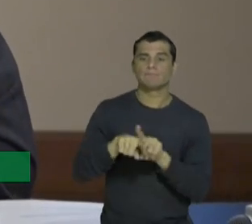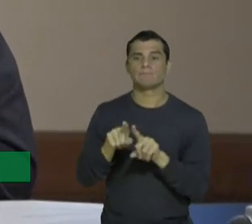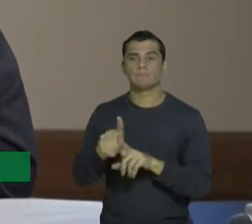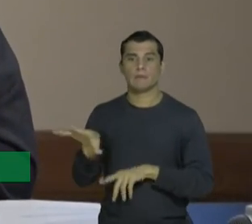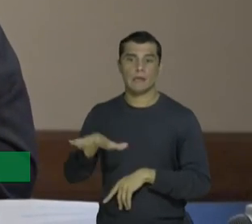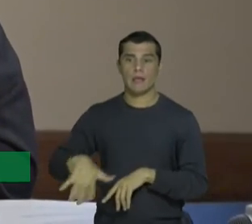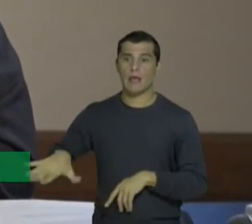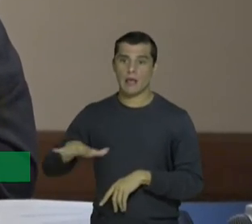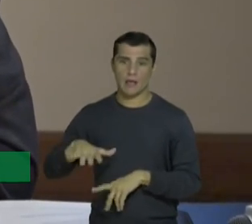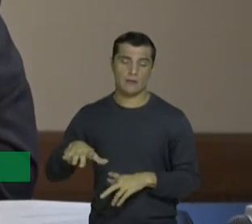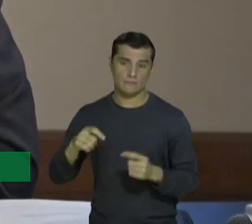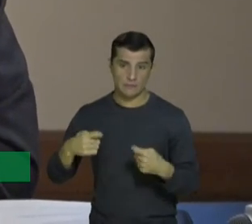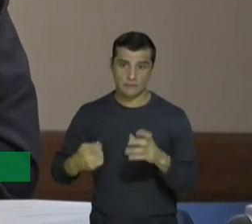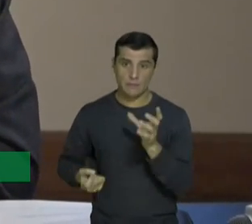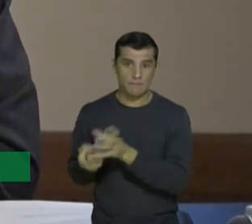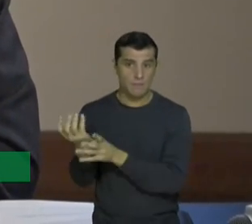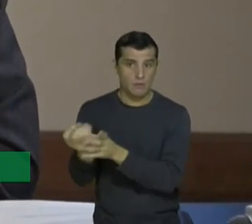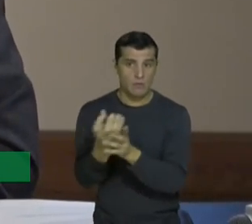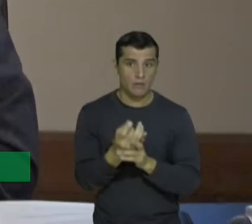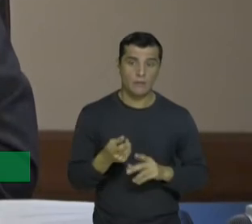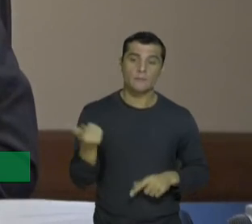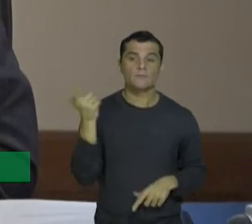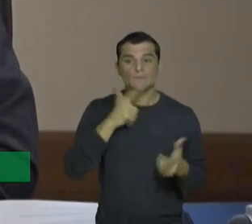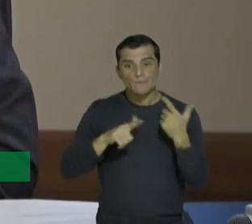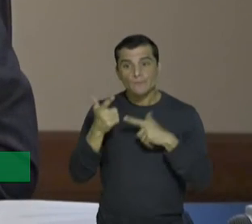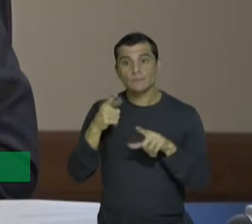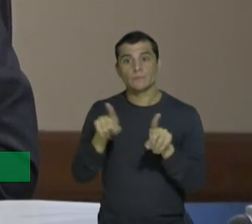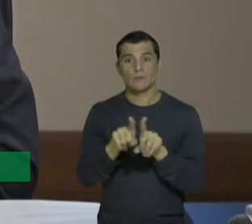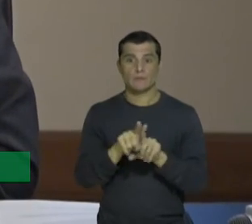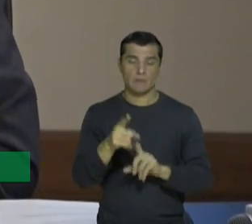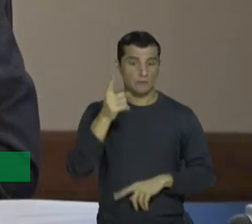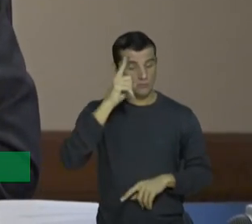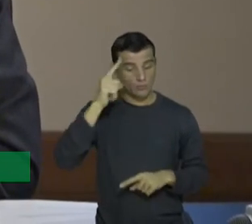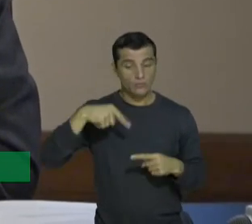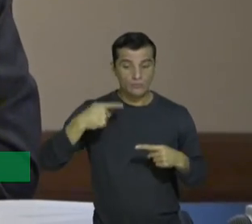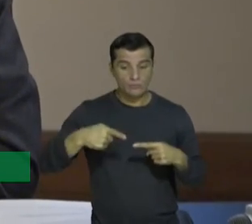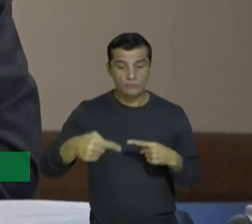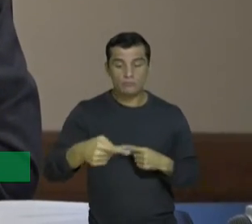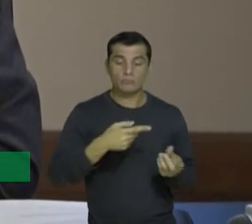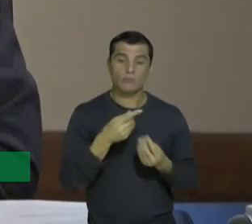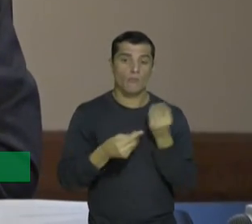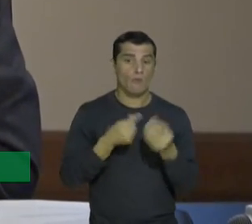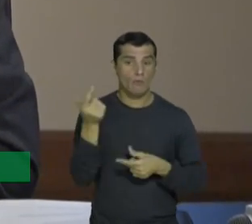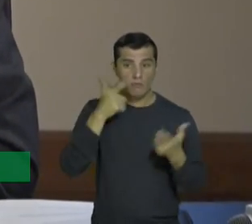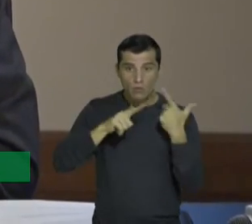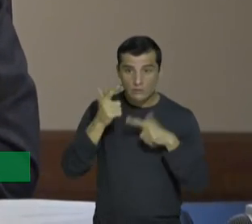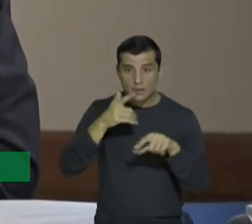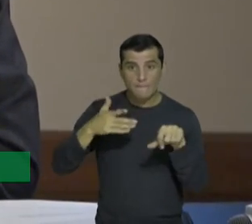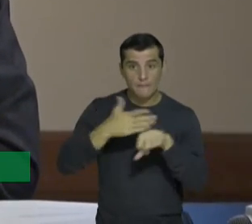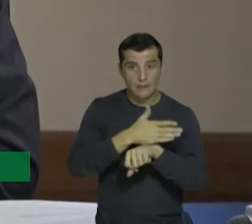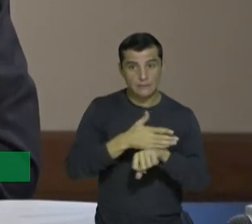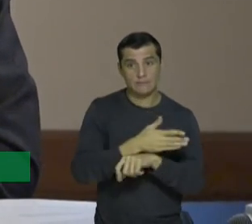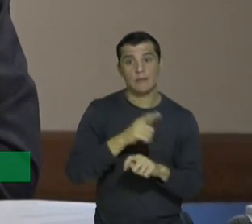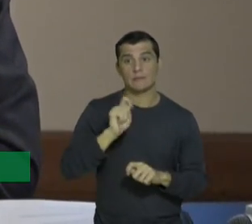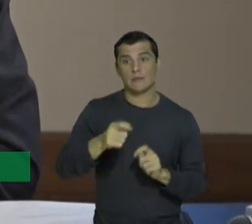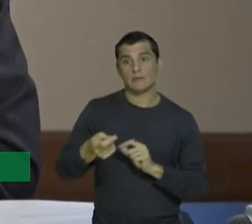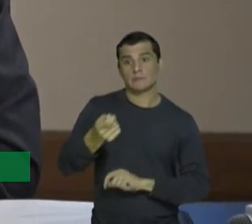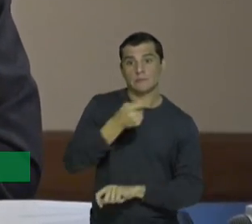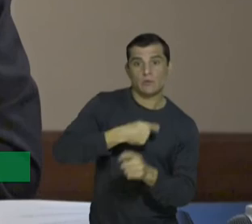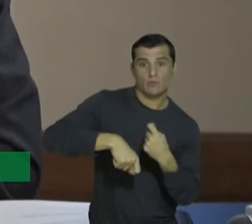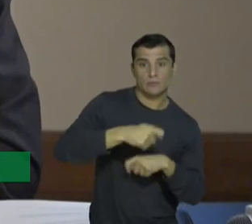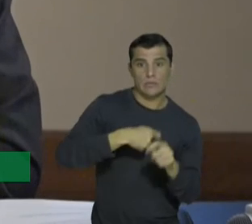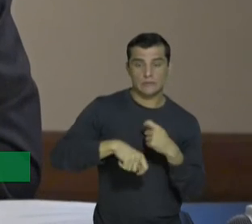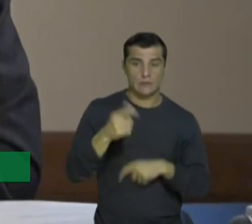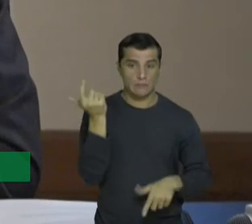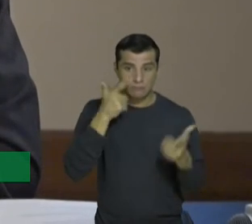produtivo também tem que sair do seu dia a dia como e para que participe desse tipo de negociação e faça isso